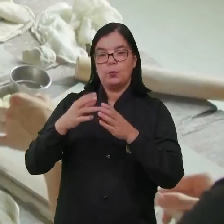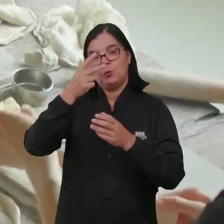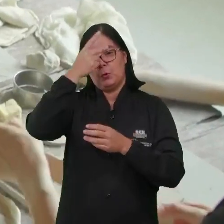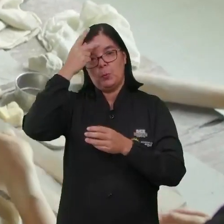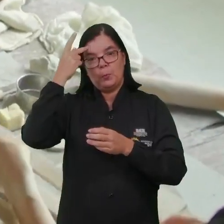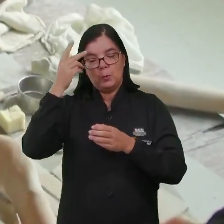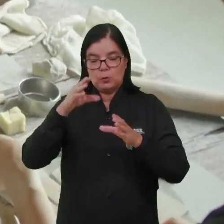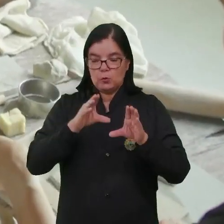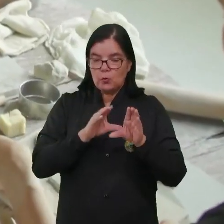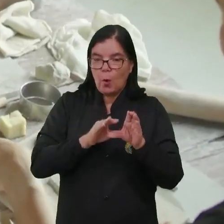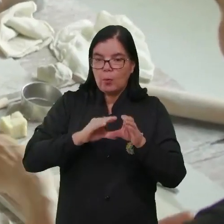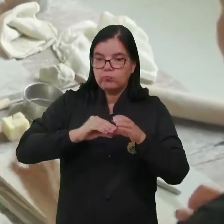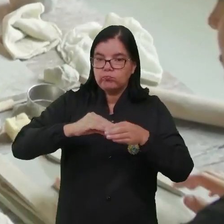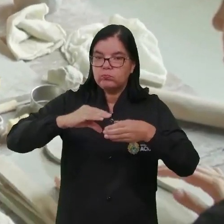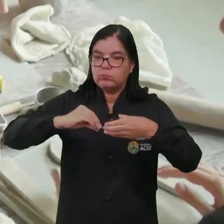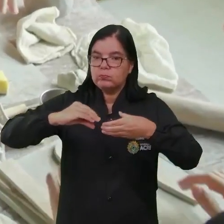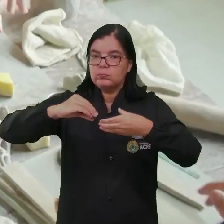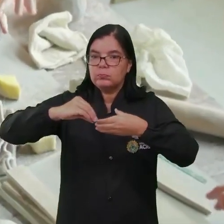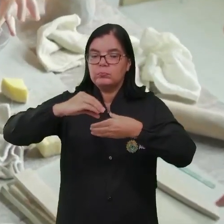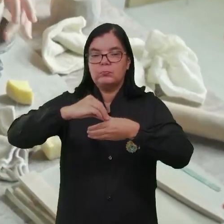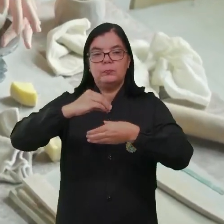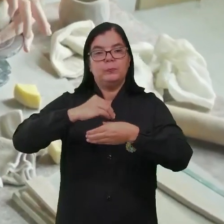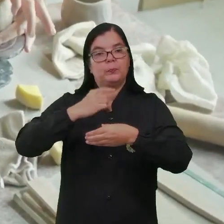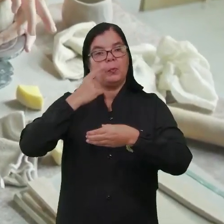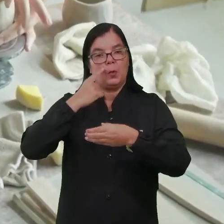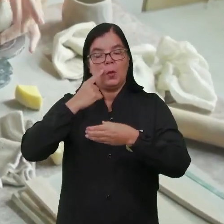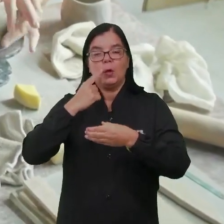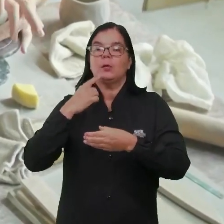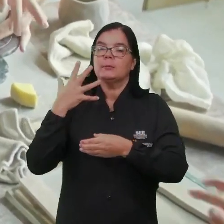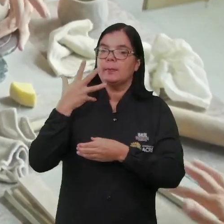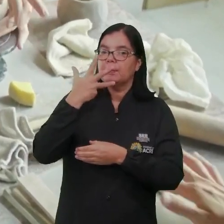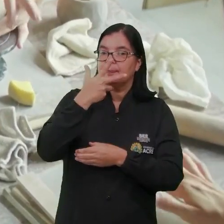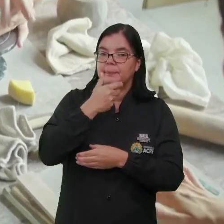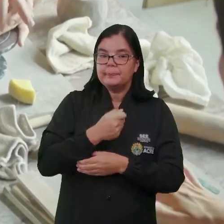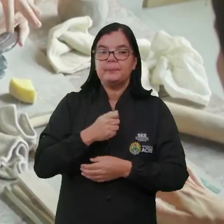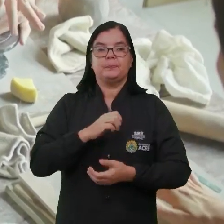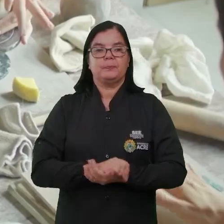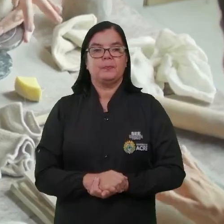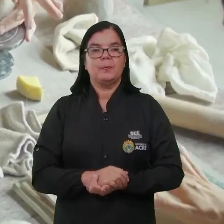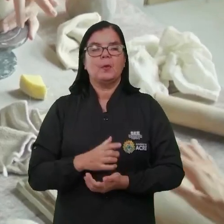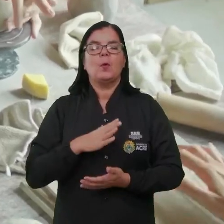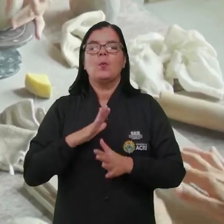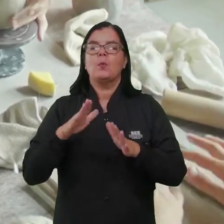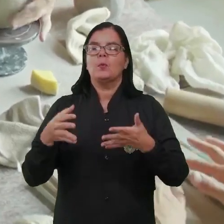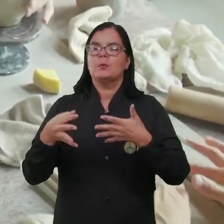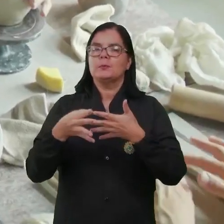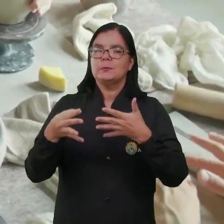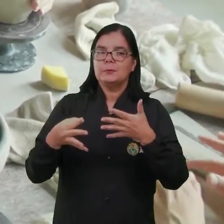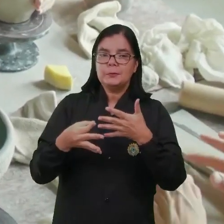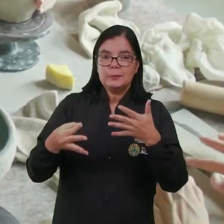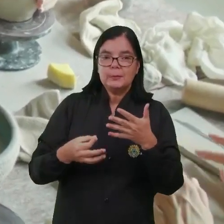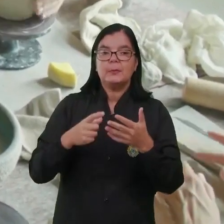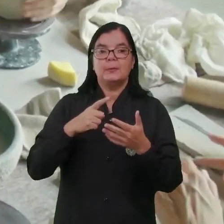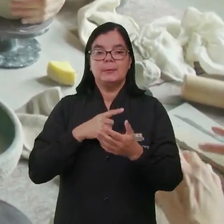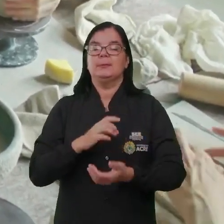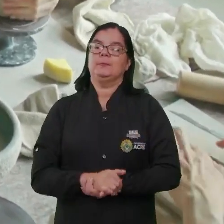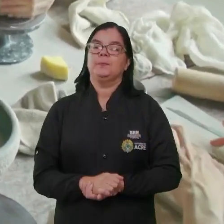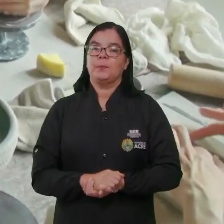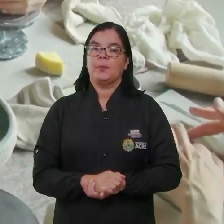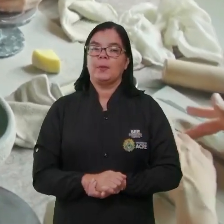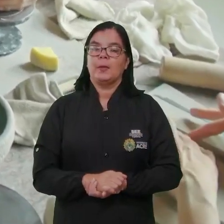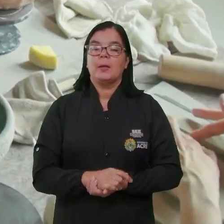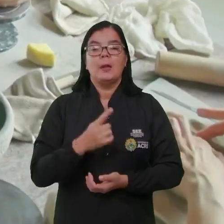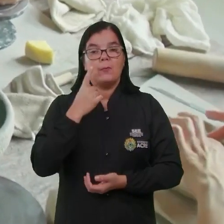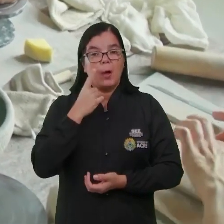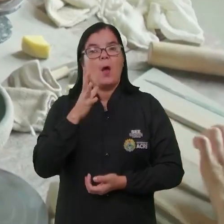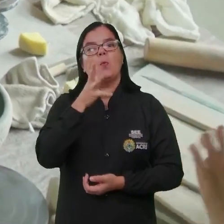ali os vasos, né, e dando esse acabamento. Então, quais são as propriedades ali, né, das louças?